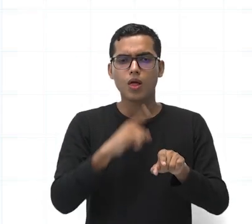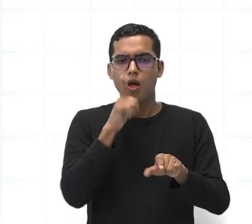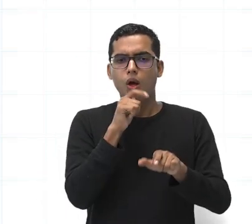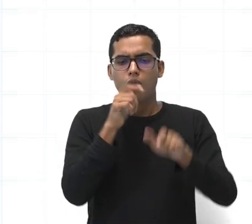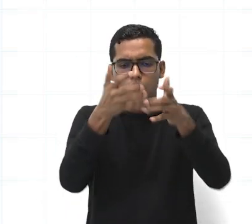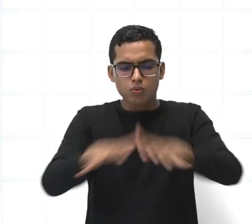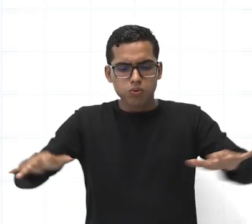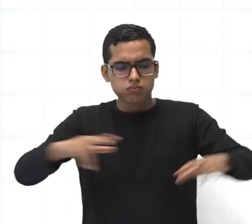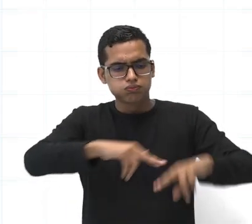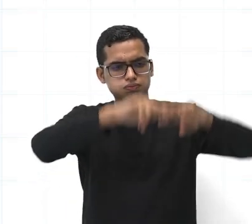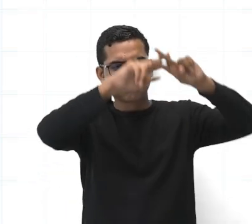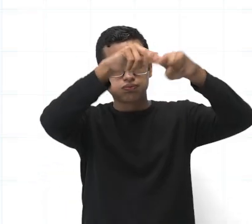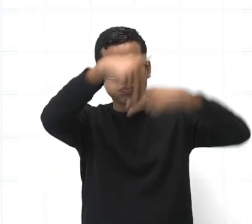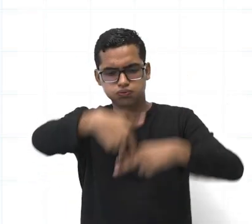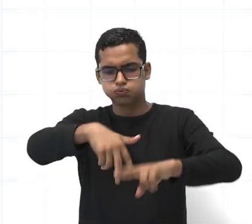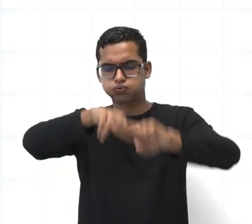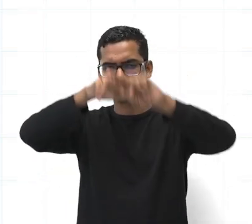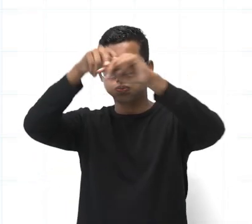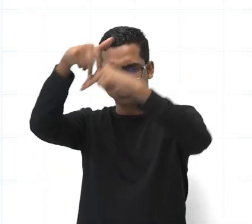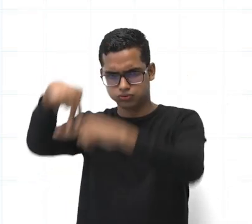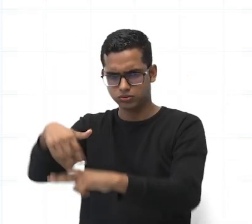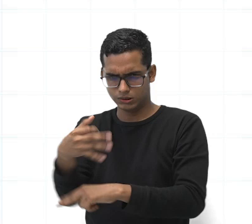skate surgiram em